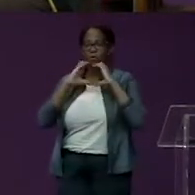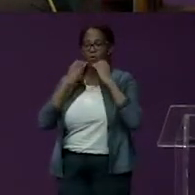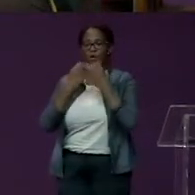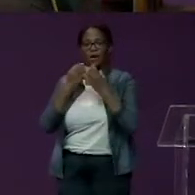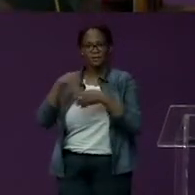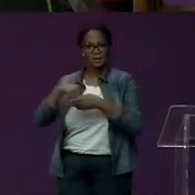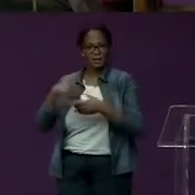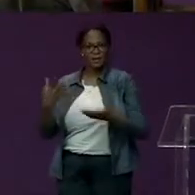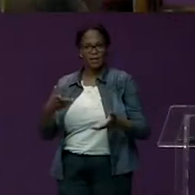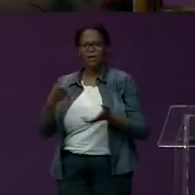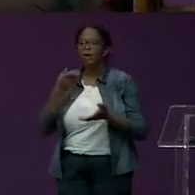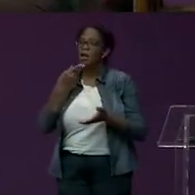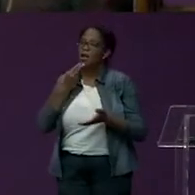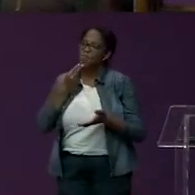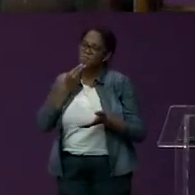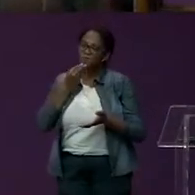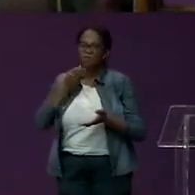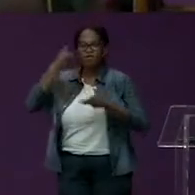desse congresso.